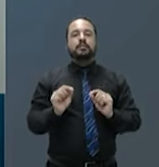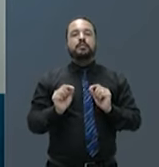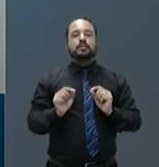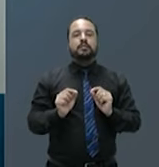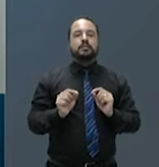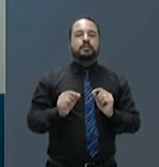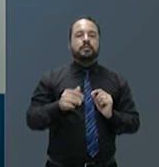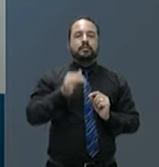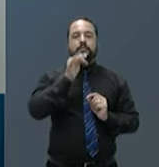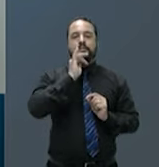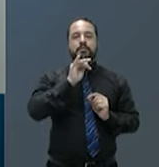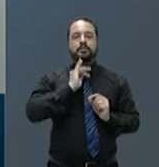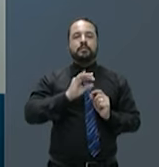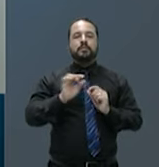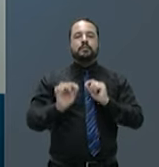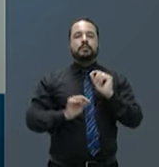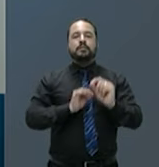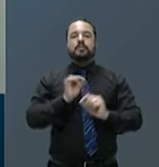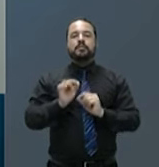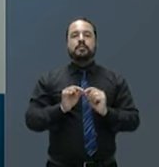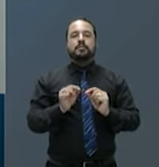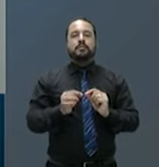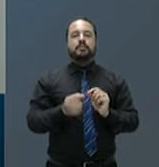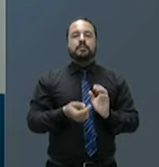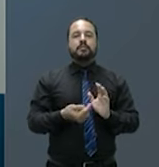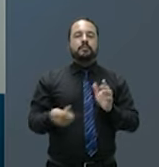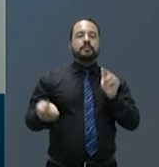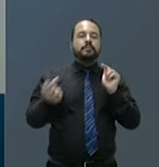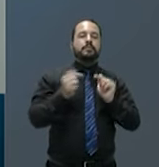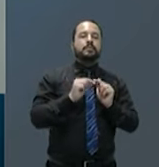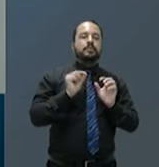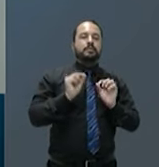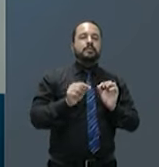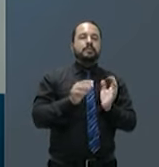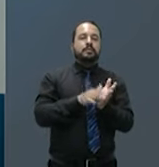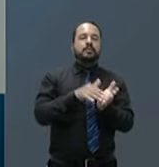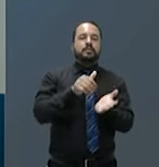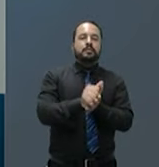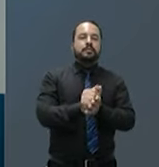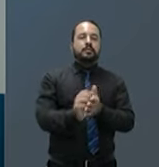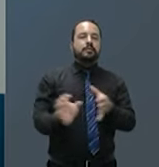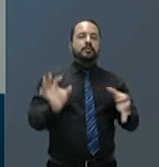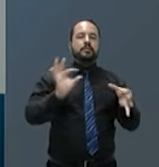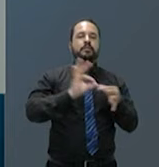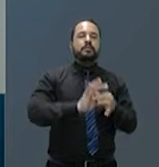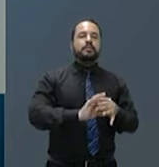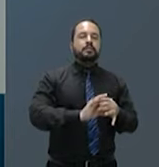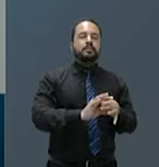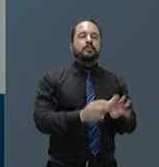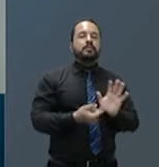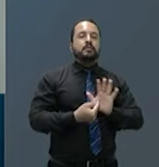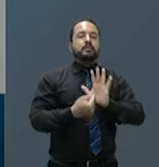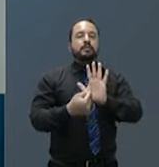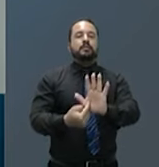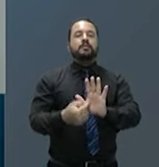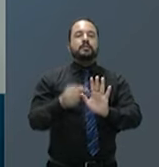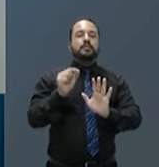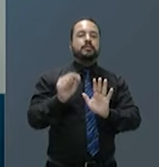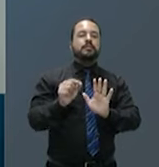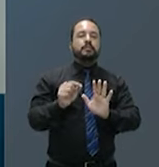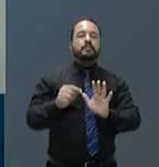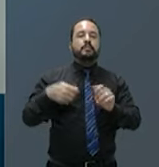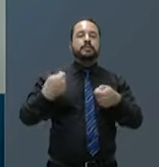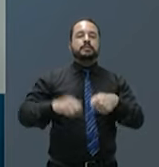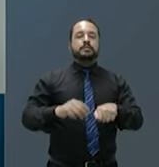ser motivadora para aplicação automática da multa. A parte, a nosso ver, deve ter o direito